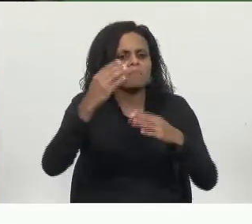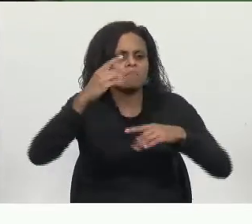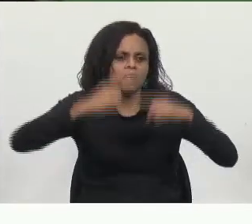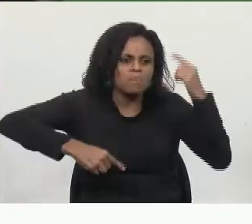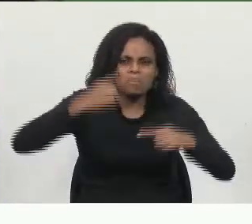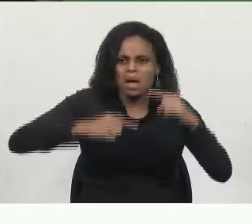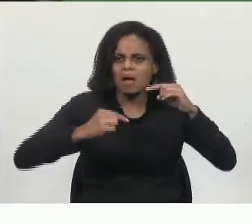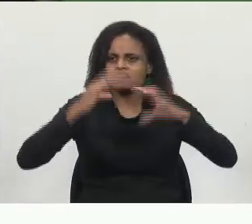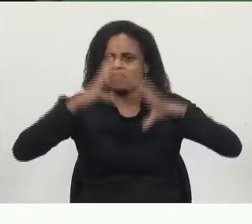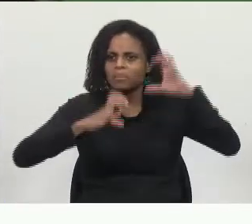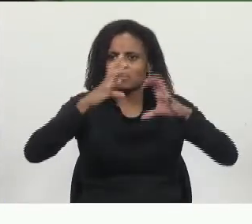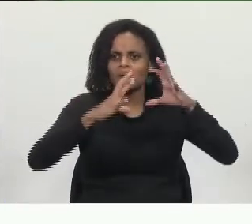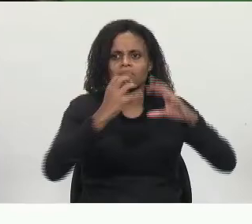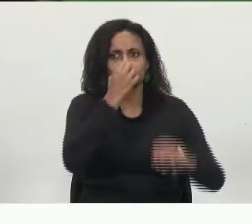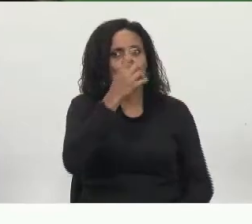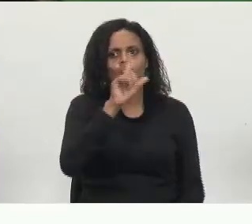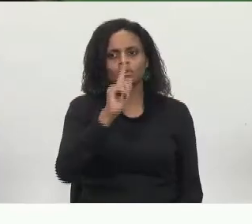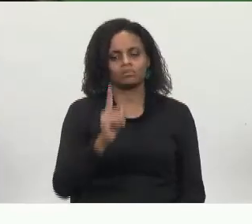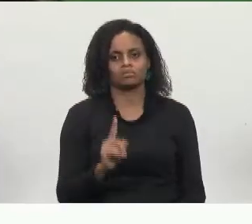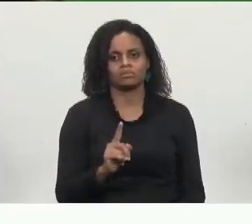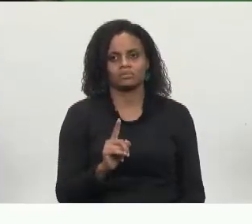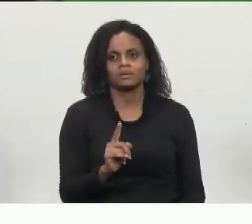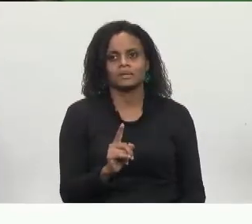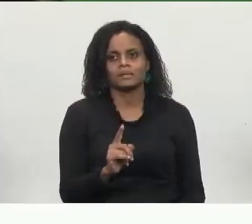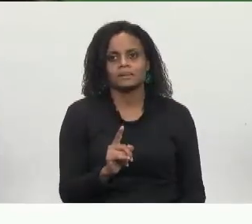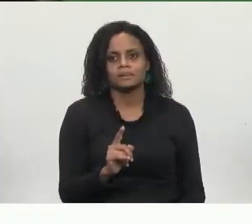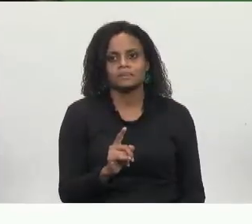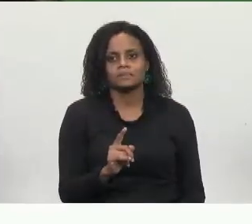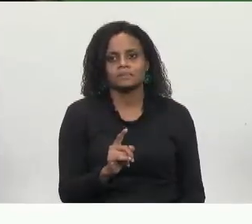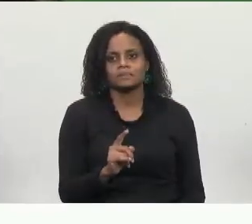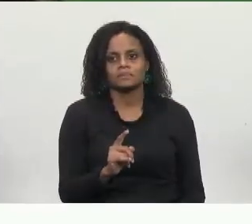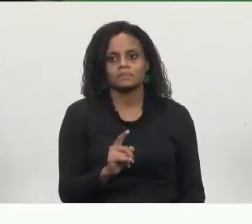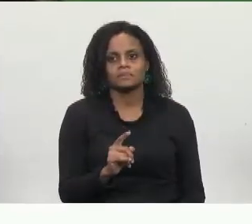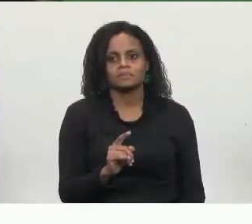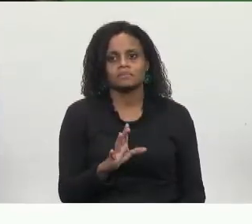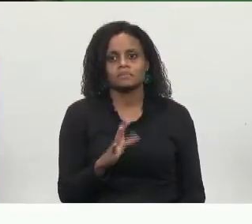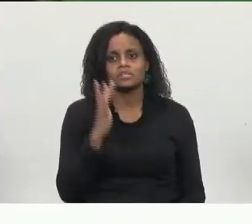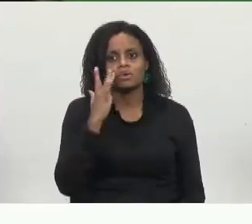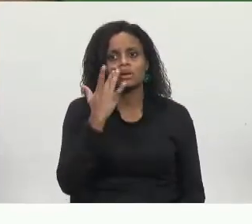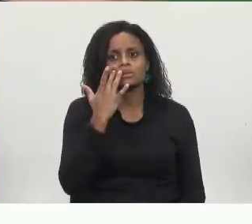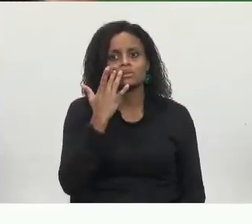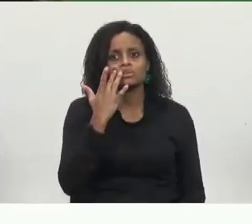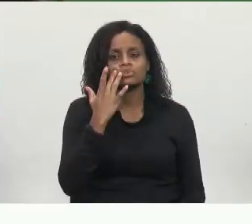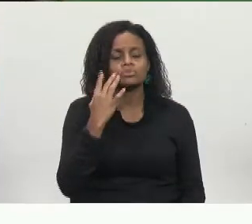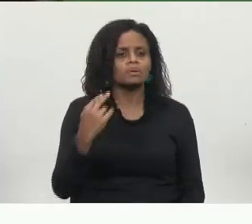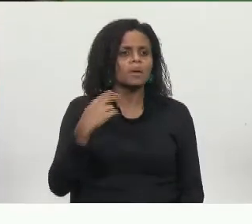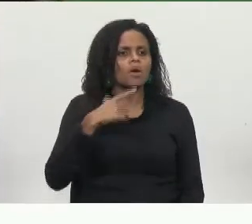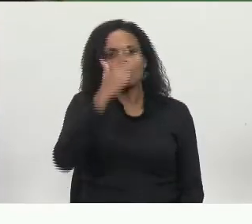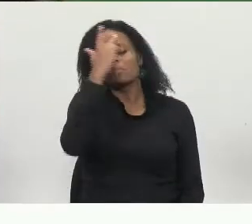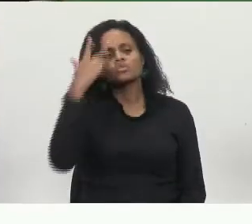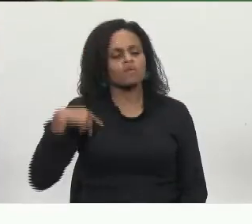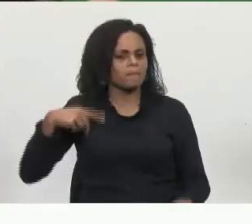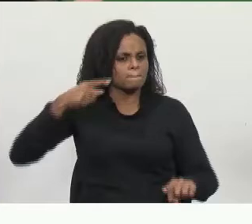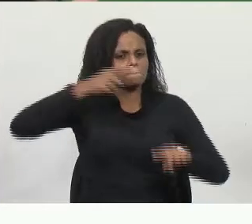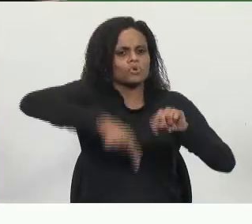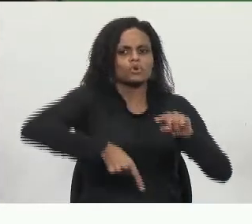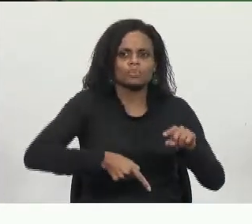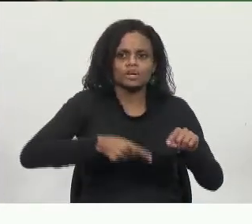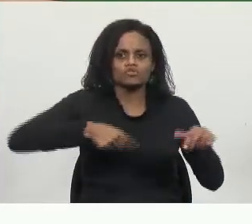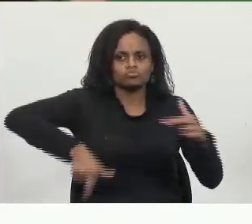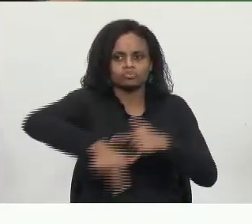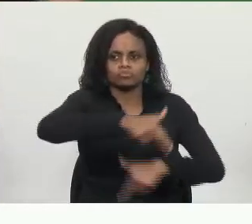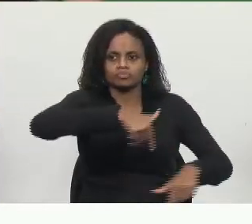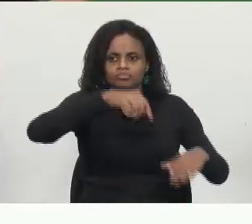seja razoável. Mas eu também não acho que qualquer outra pessoa pode me impedir de transitar pela Alerj diante